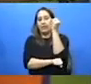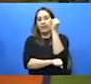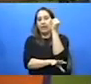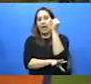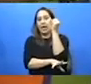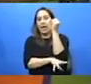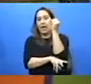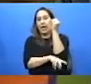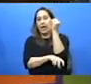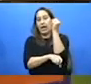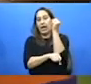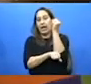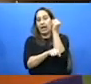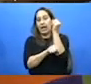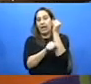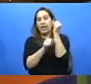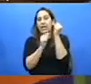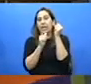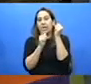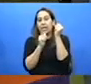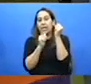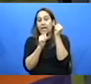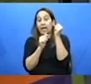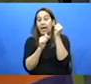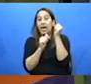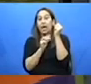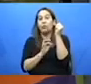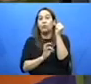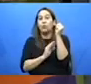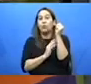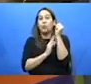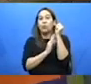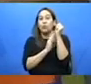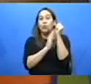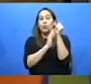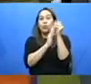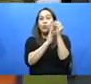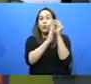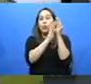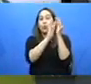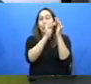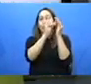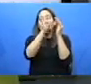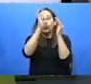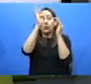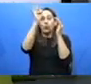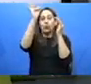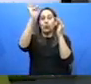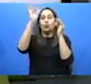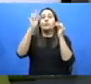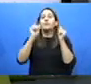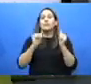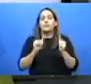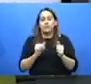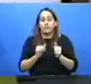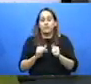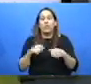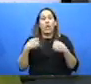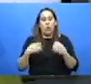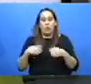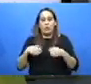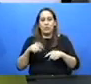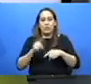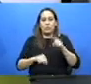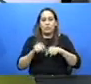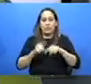até as folhas e as flores? Como será? Para isso, nós vamos precisar dos